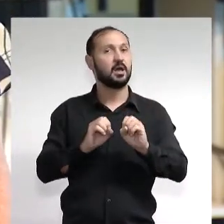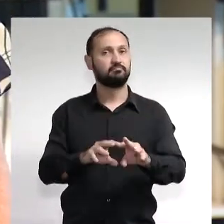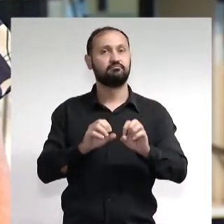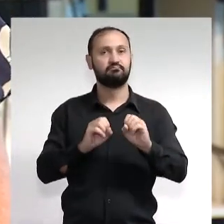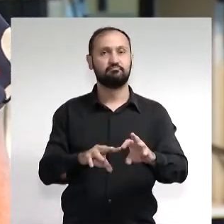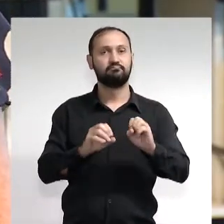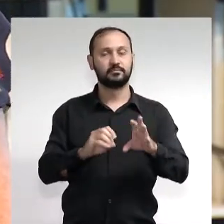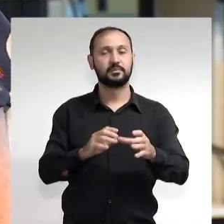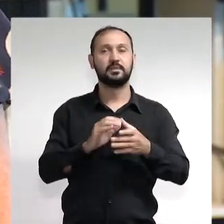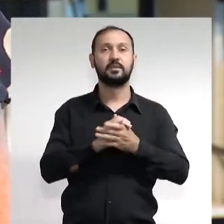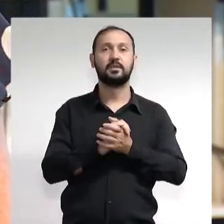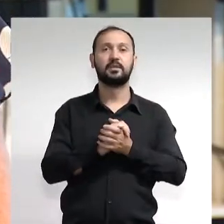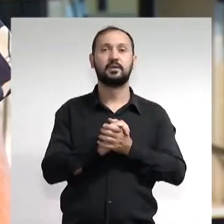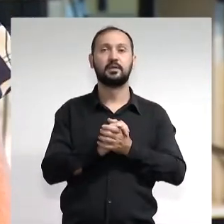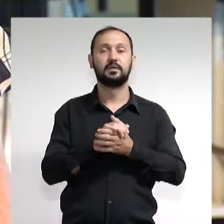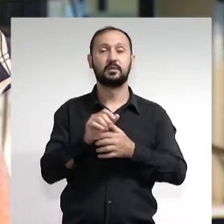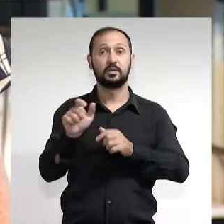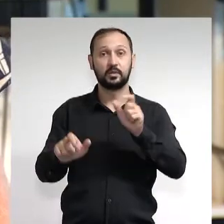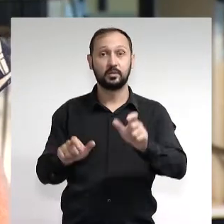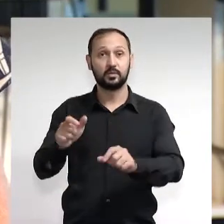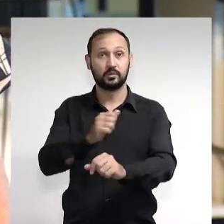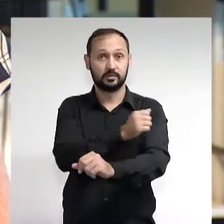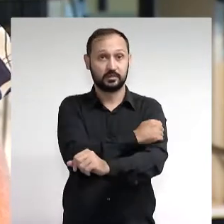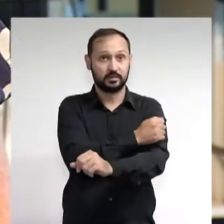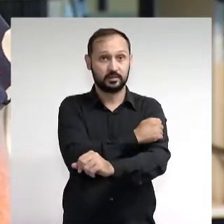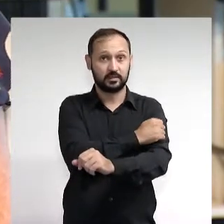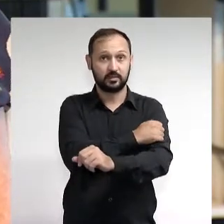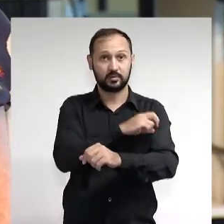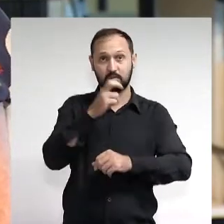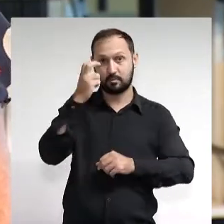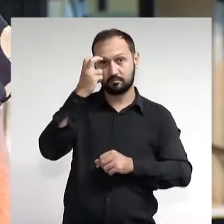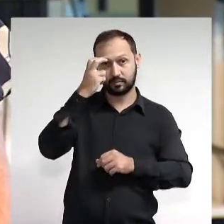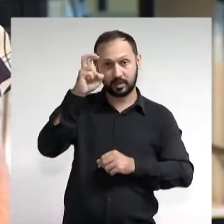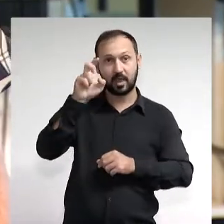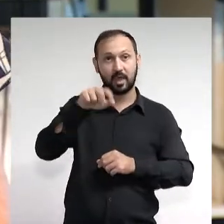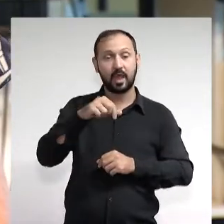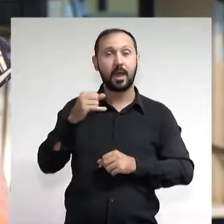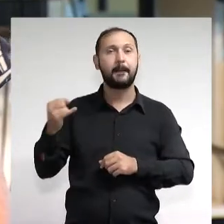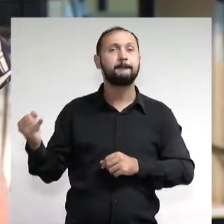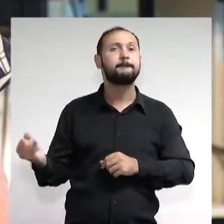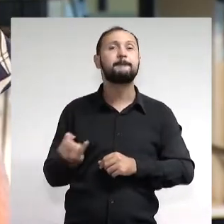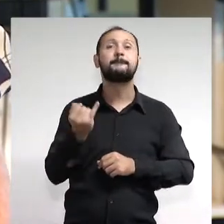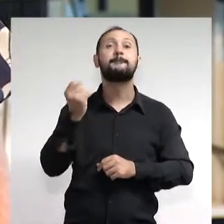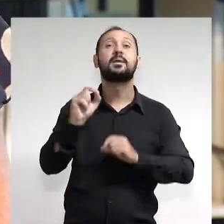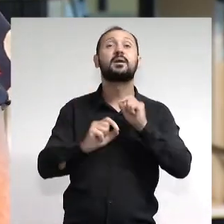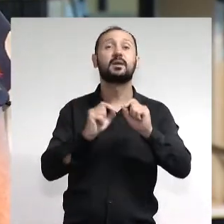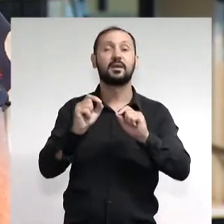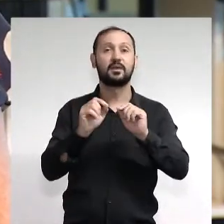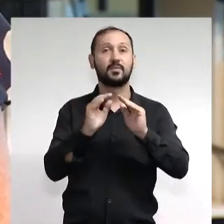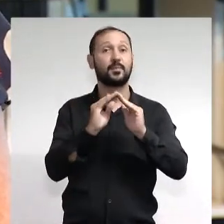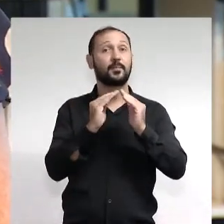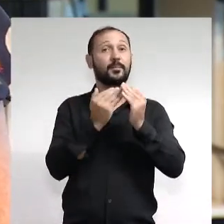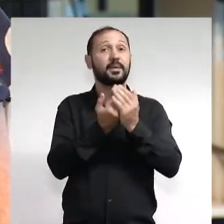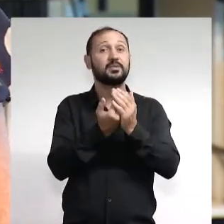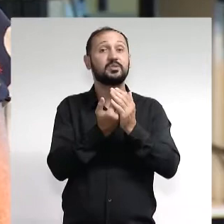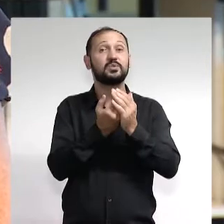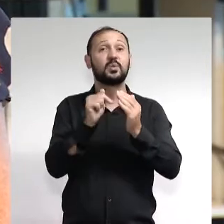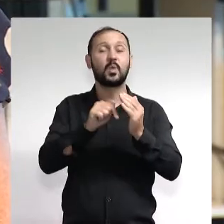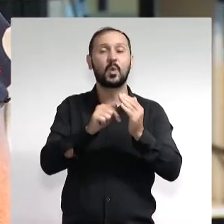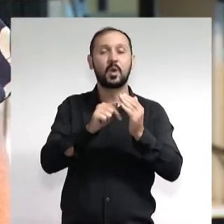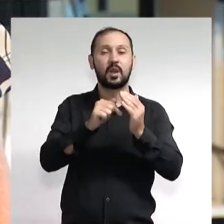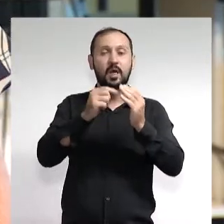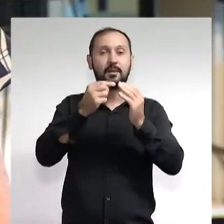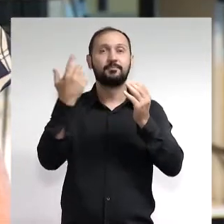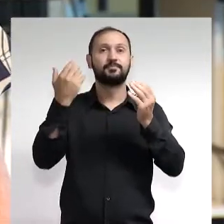da educação dos estudantes com altas habilidades, eles são fundamentais para a escola poder